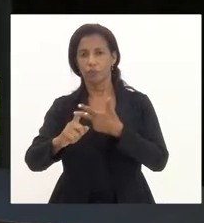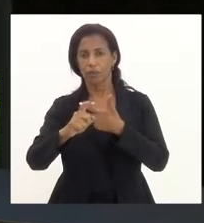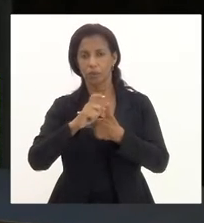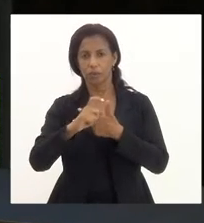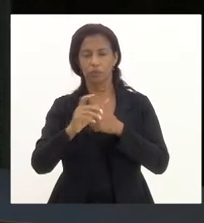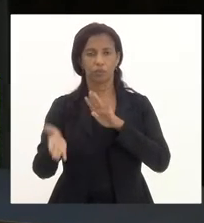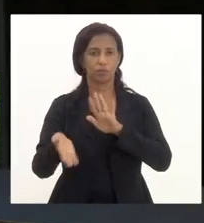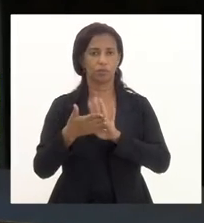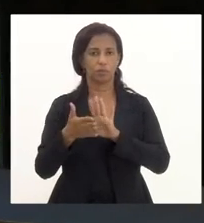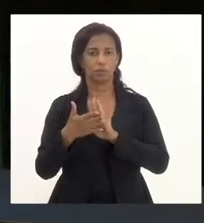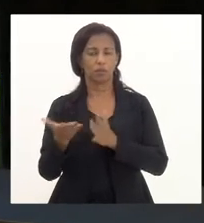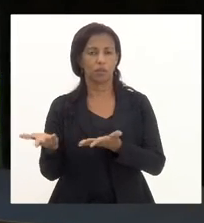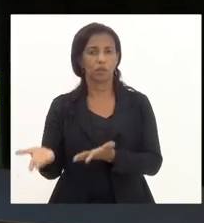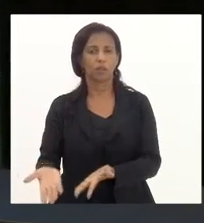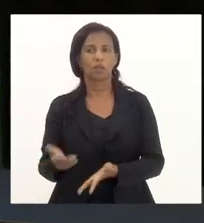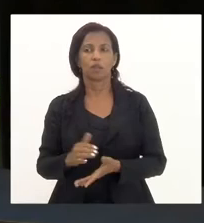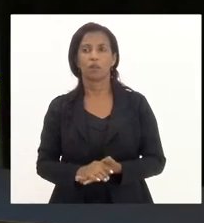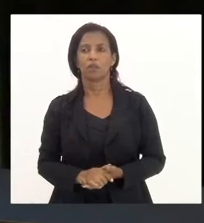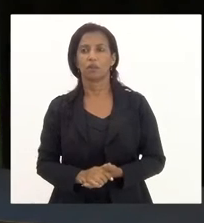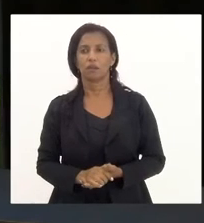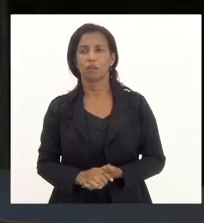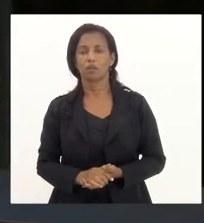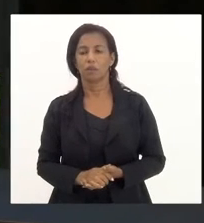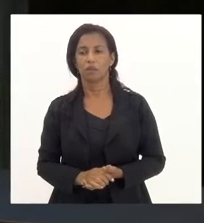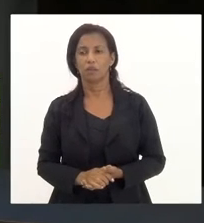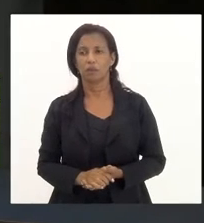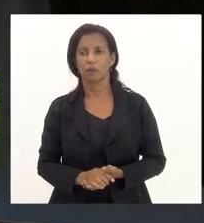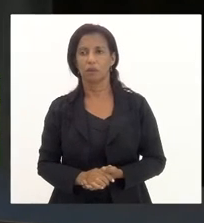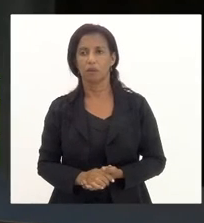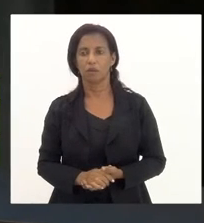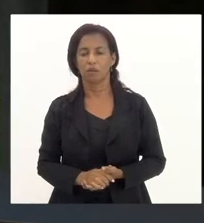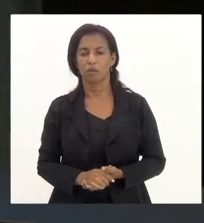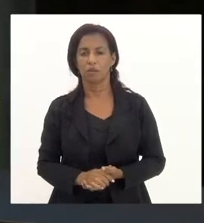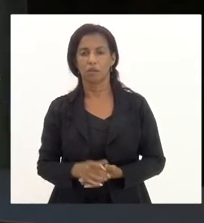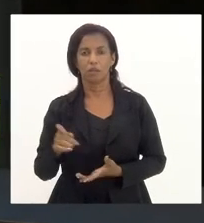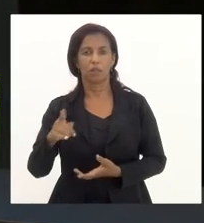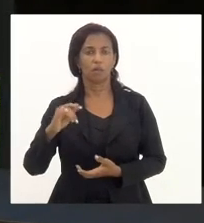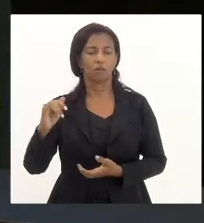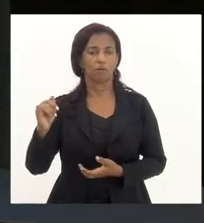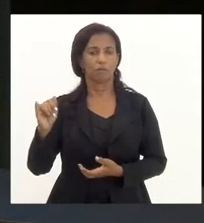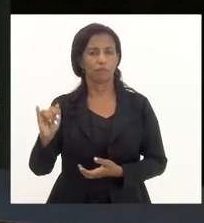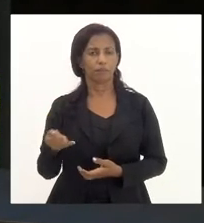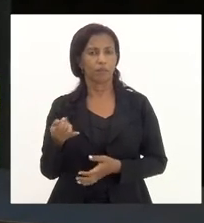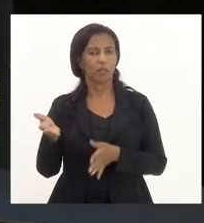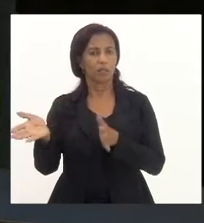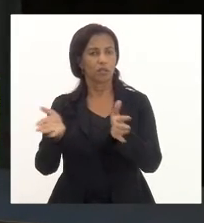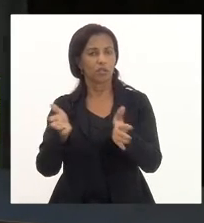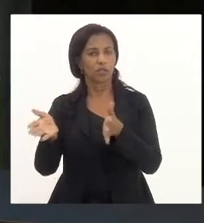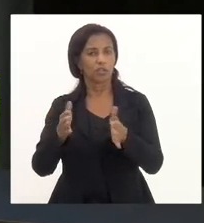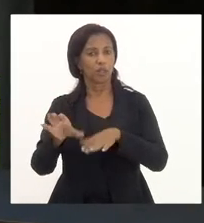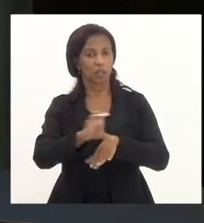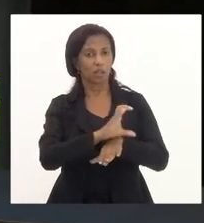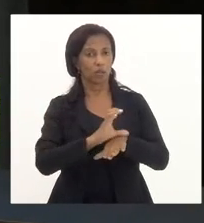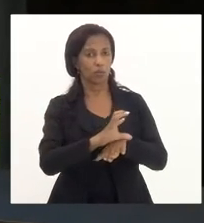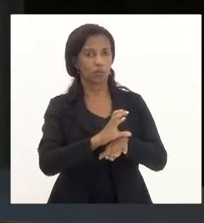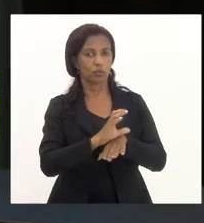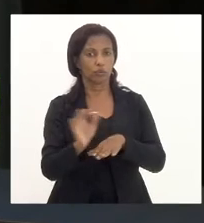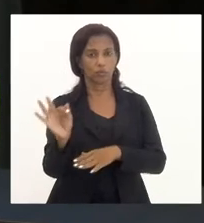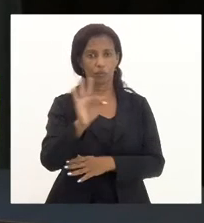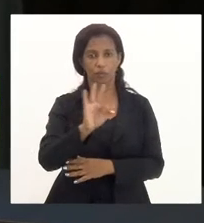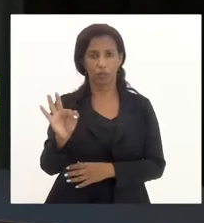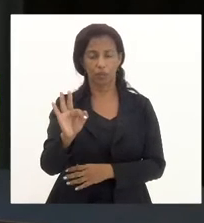proposta que foi aqueles é aquelas possibilidades que estão já previsto na constituição do estado